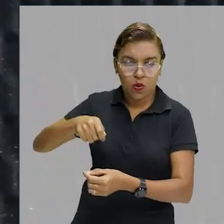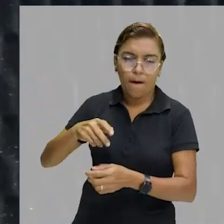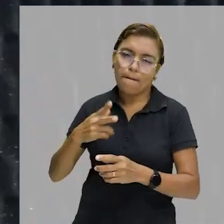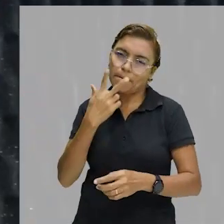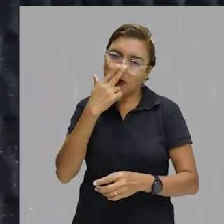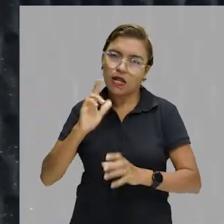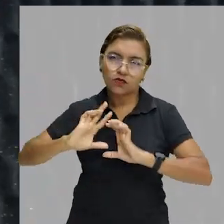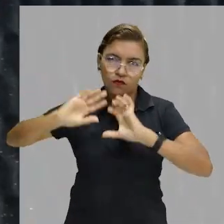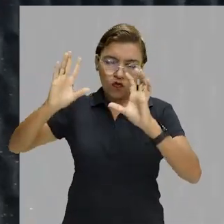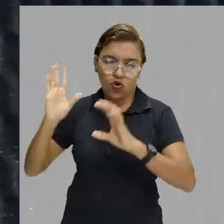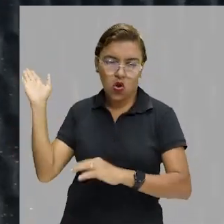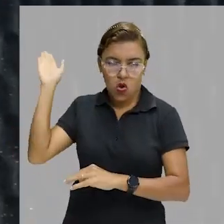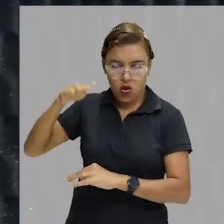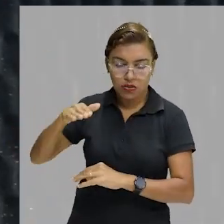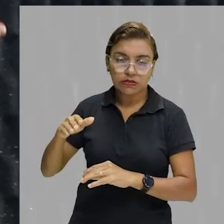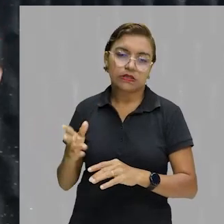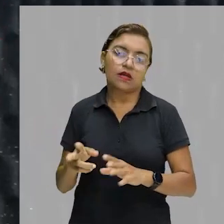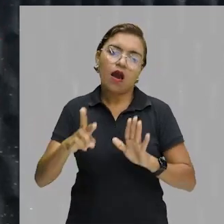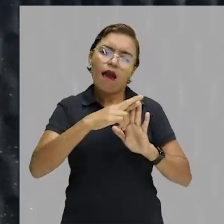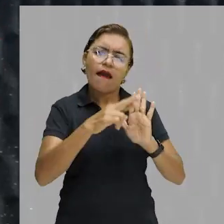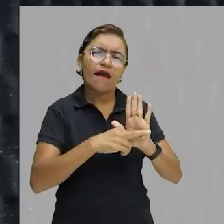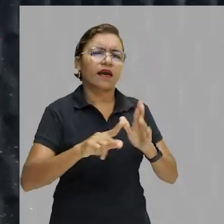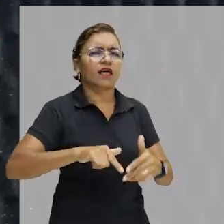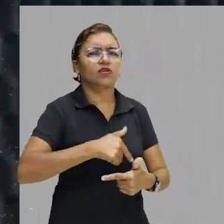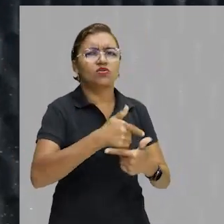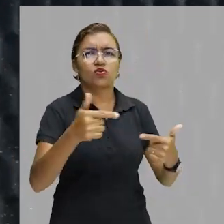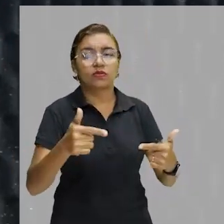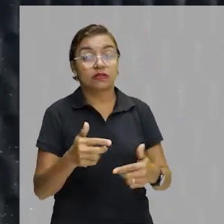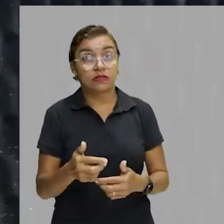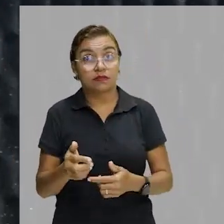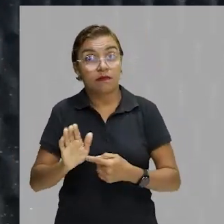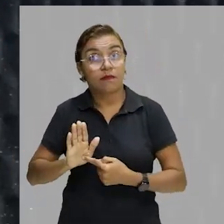outros fundamentos, existem muitas outras regrinhas, tá certo? Isso aqui eu